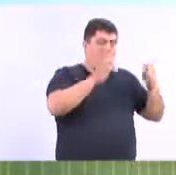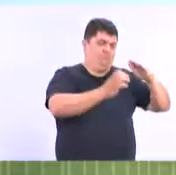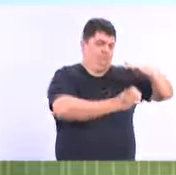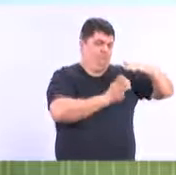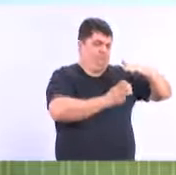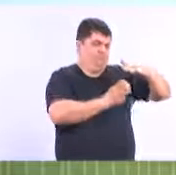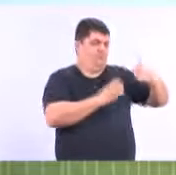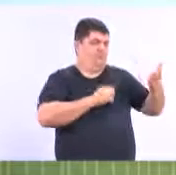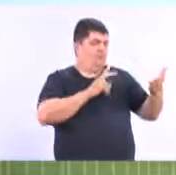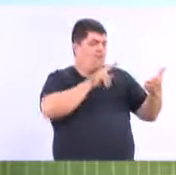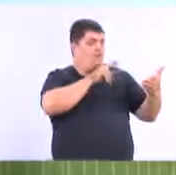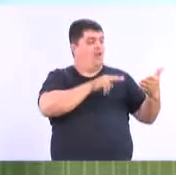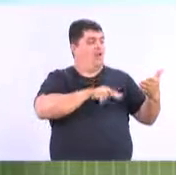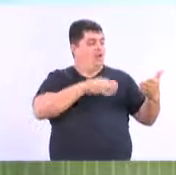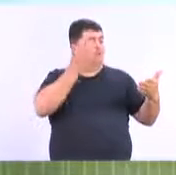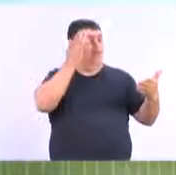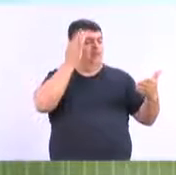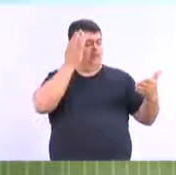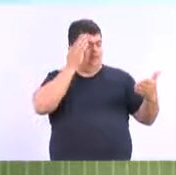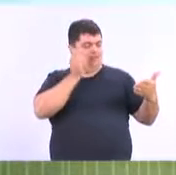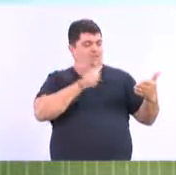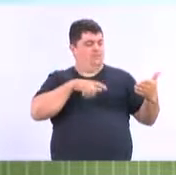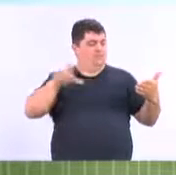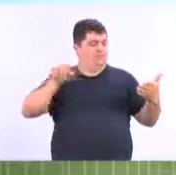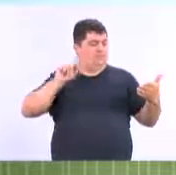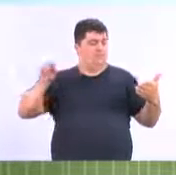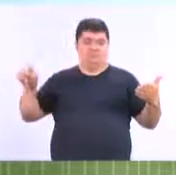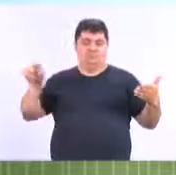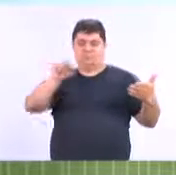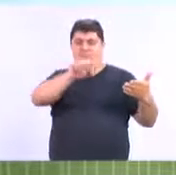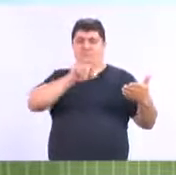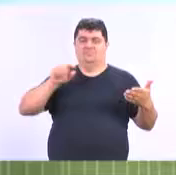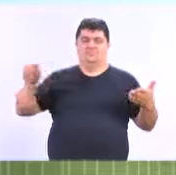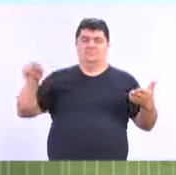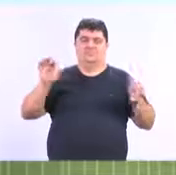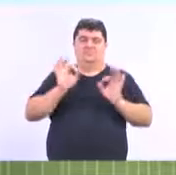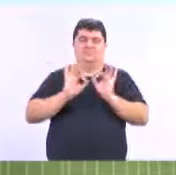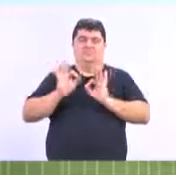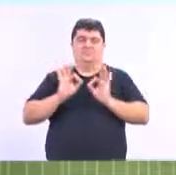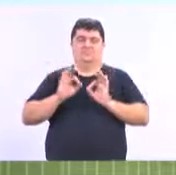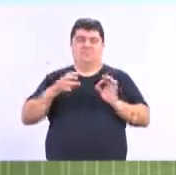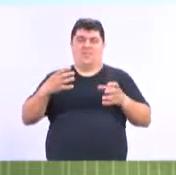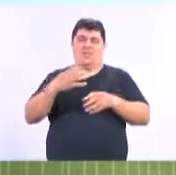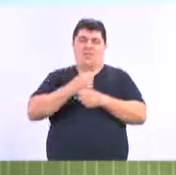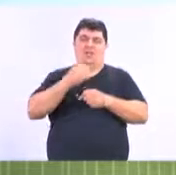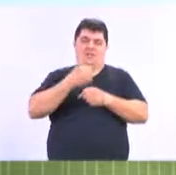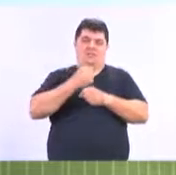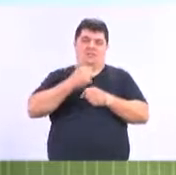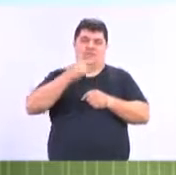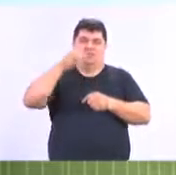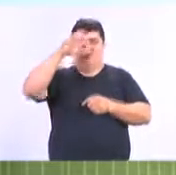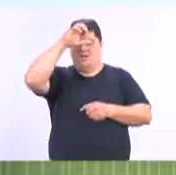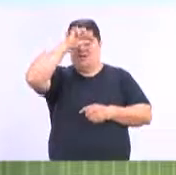e que ele entenda e ele consiga analisar e tomar essas decisões através de alguns cálculos que nós vamos aprender a fazer na